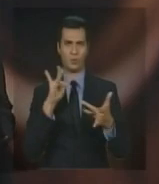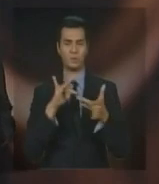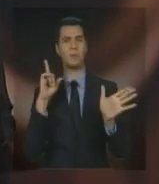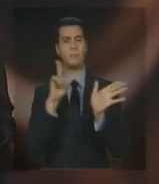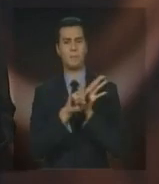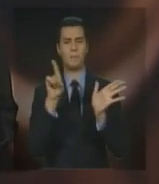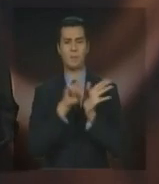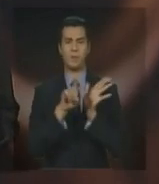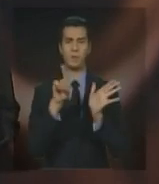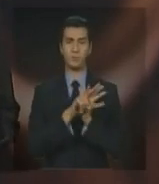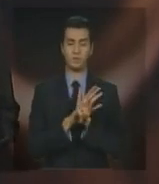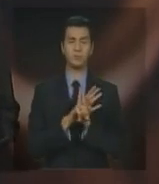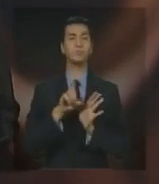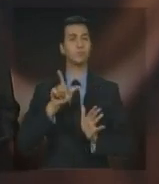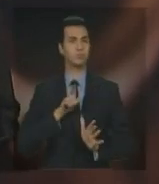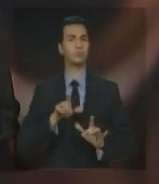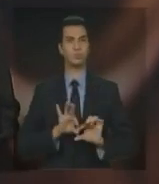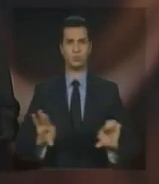61-3799-5866 e